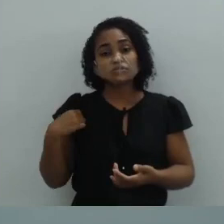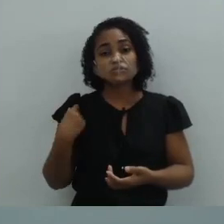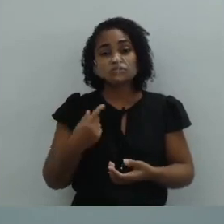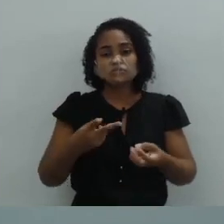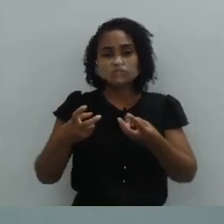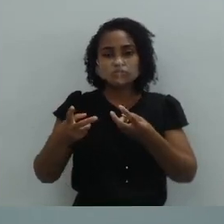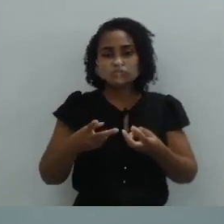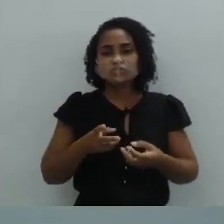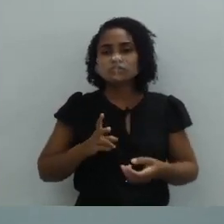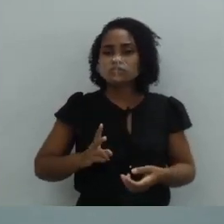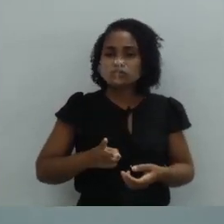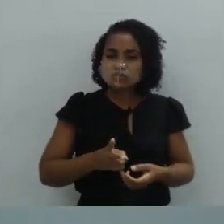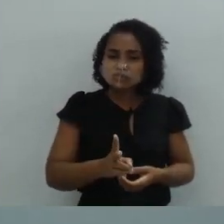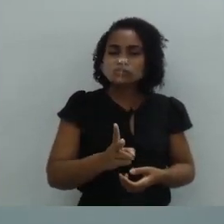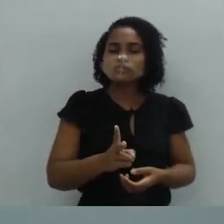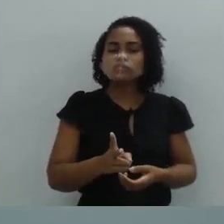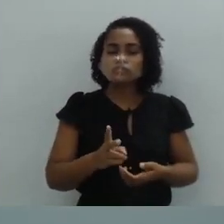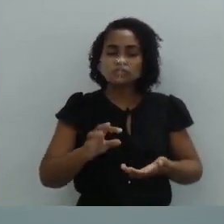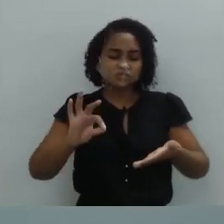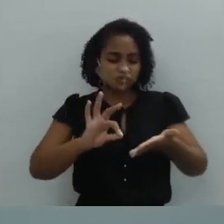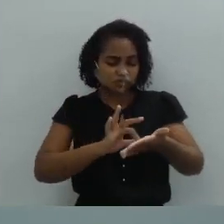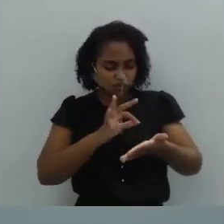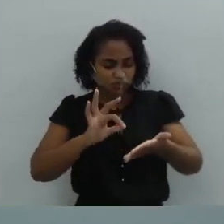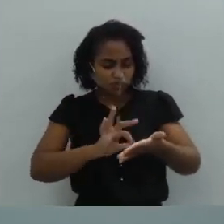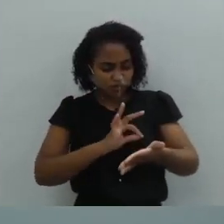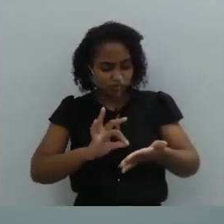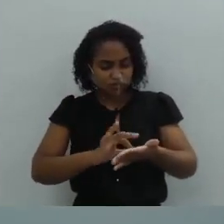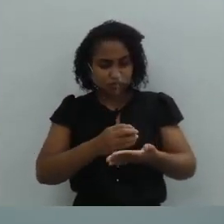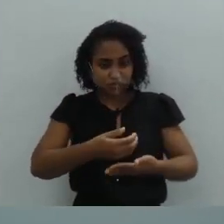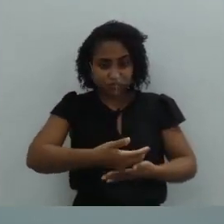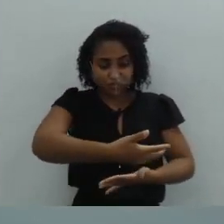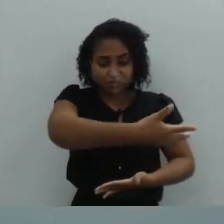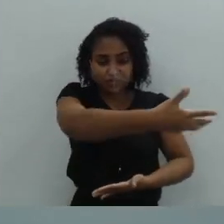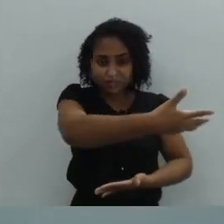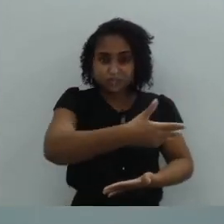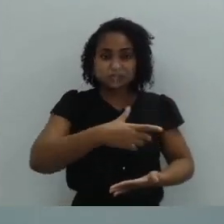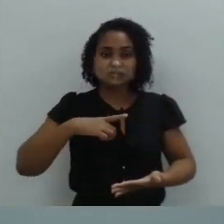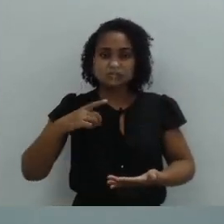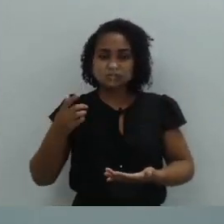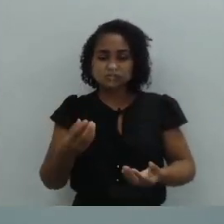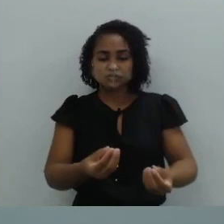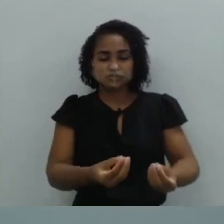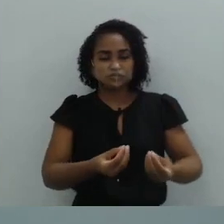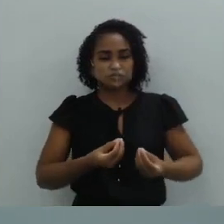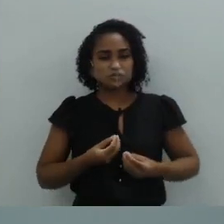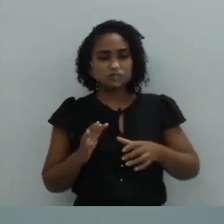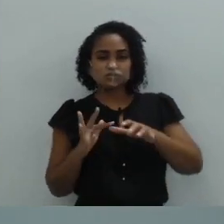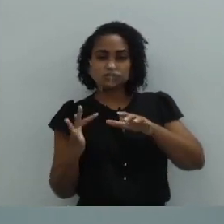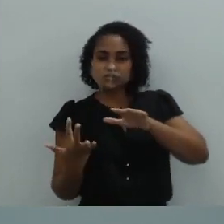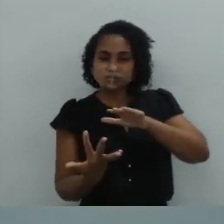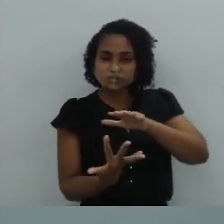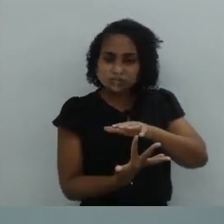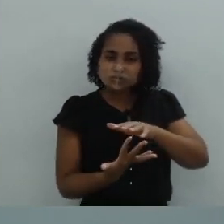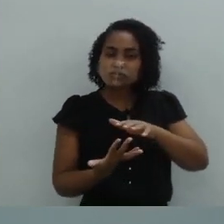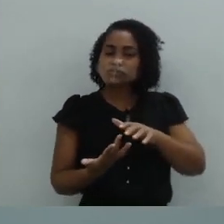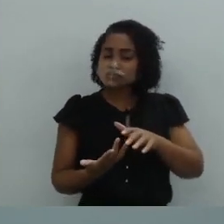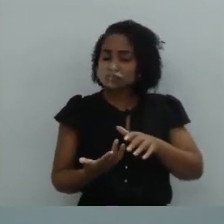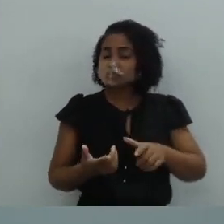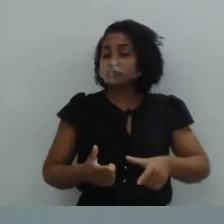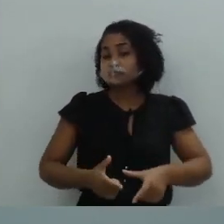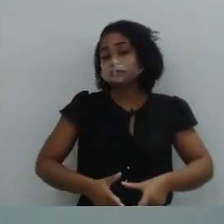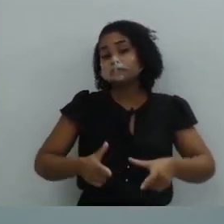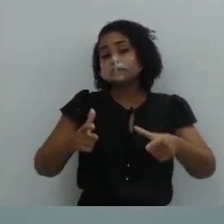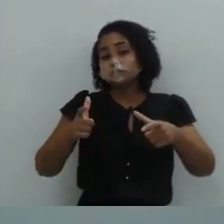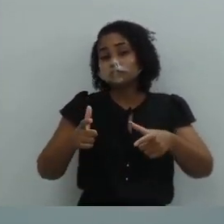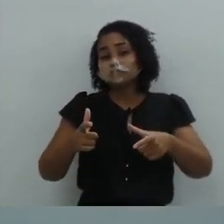vê constantemente assinaturas de abaixo-assinado, a gente recebe, né, através de redes sociais, muitas